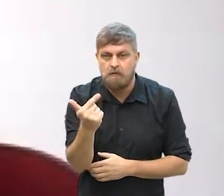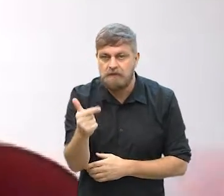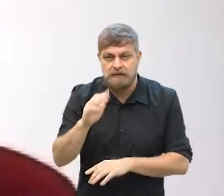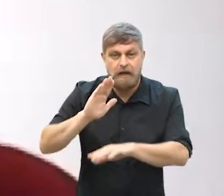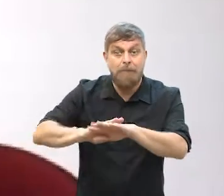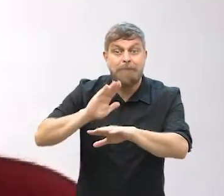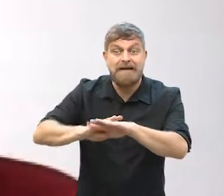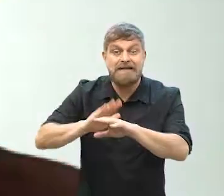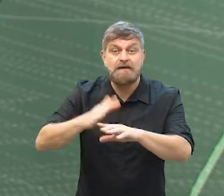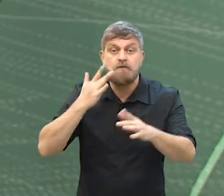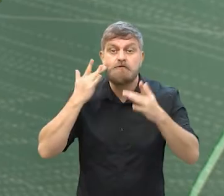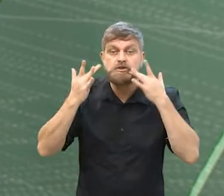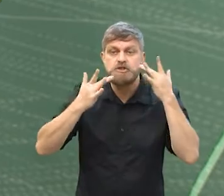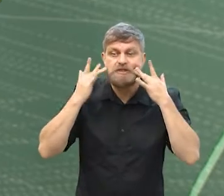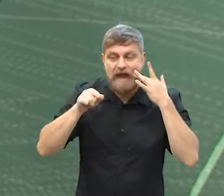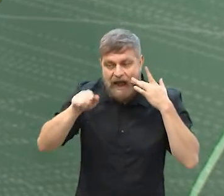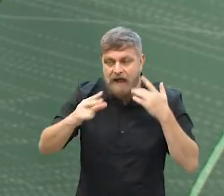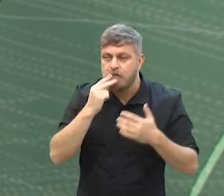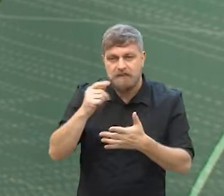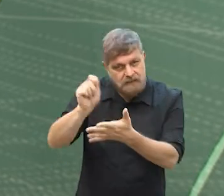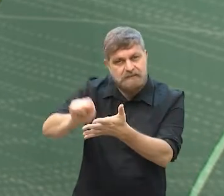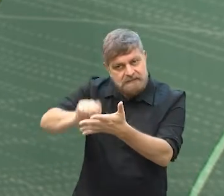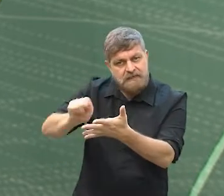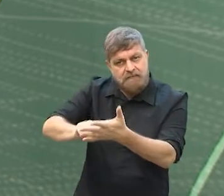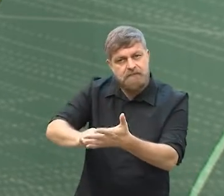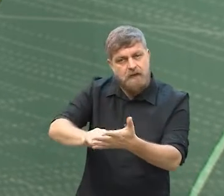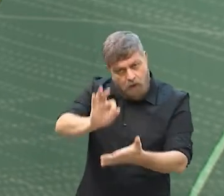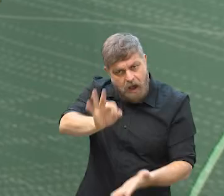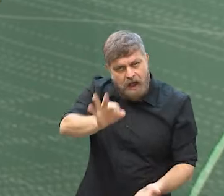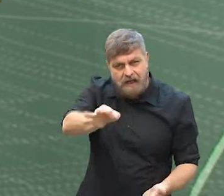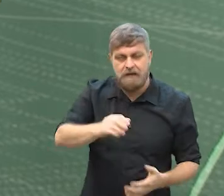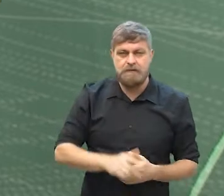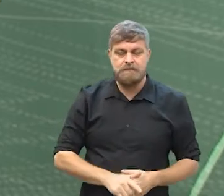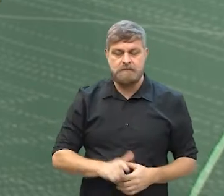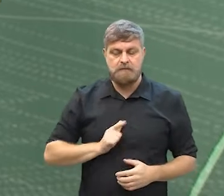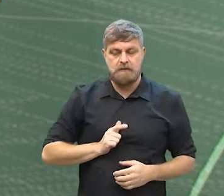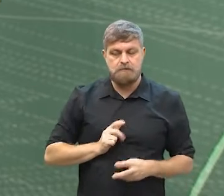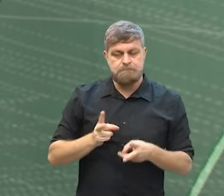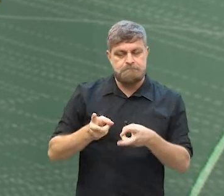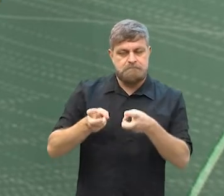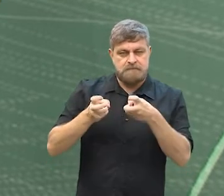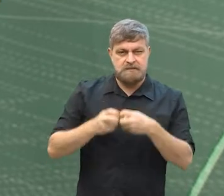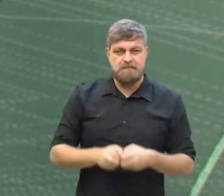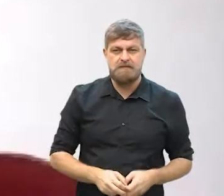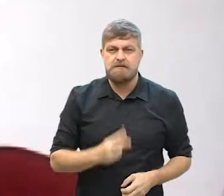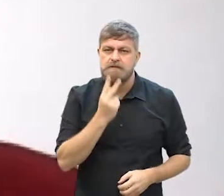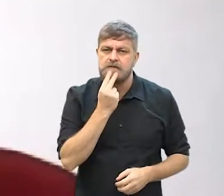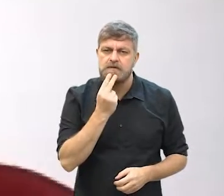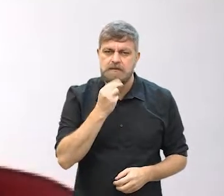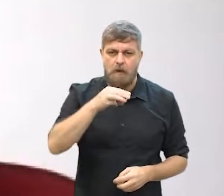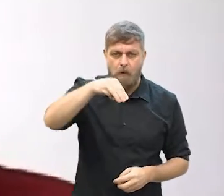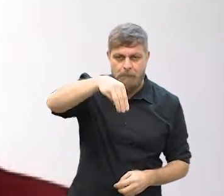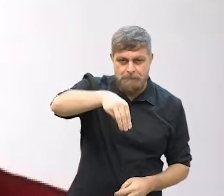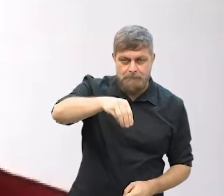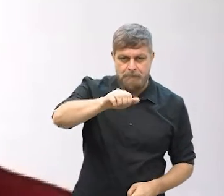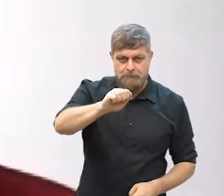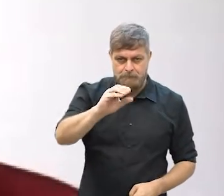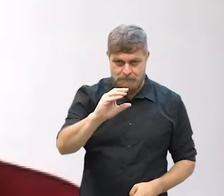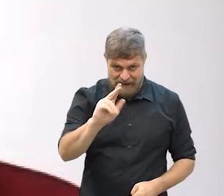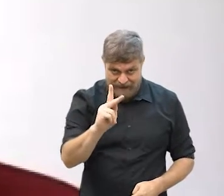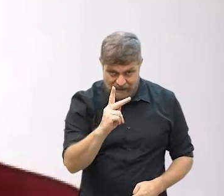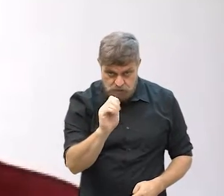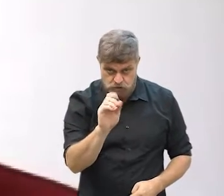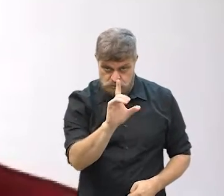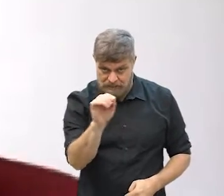são obras de teatro do Machado. E aí, tendo, né, a ciência de que o Machado, como é um autor já falecido há alguns